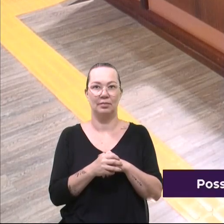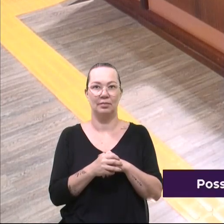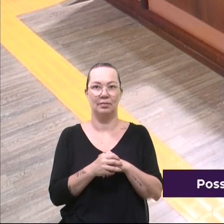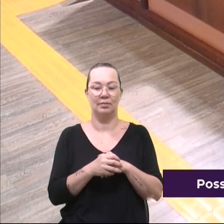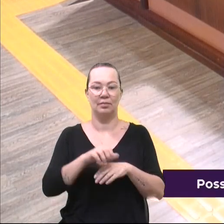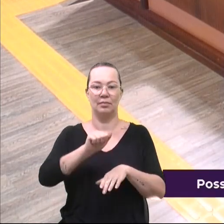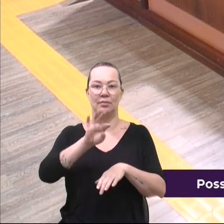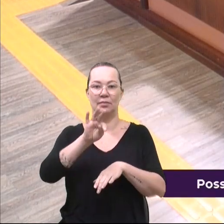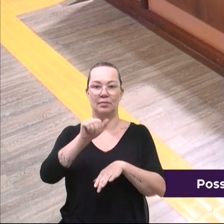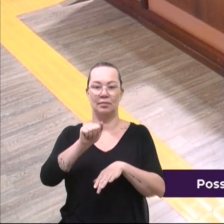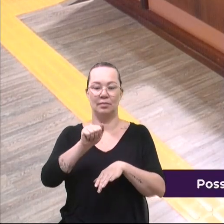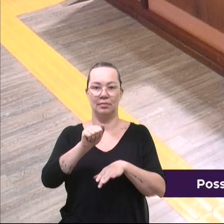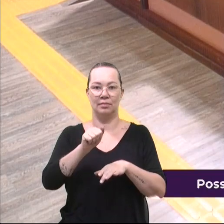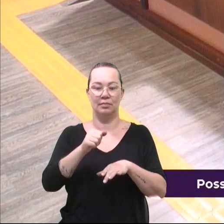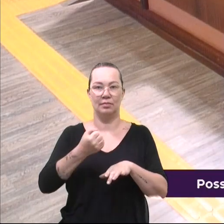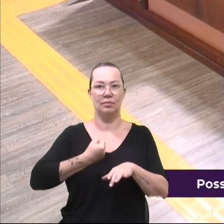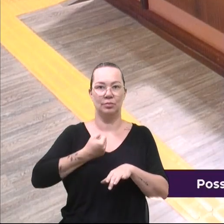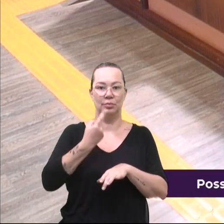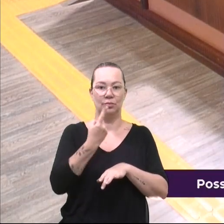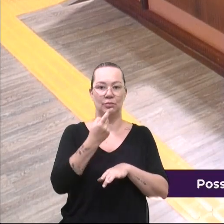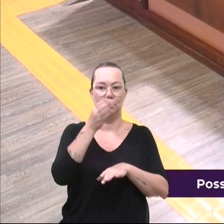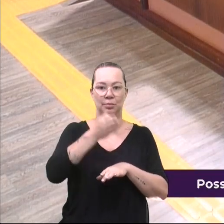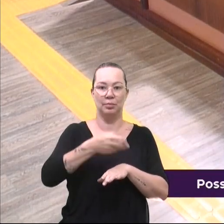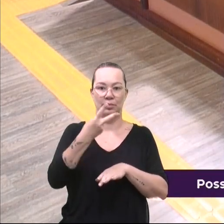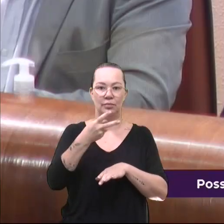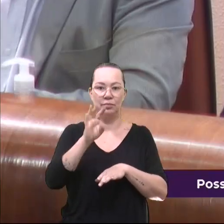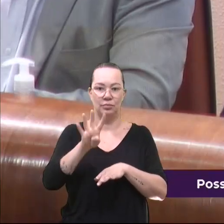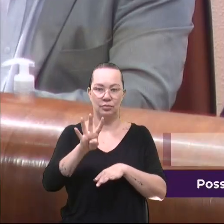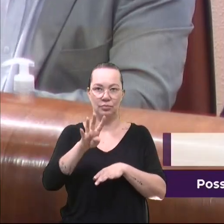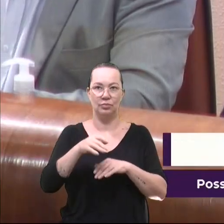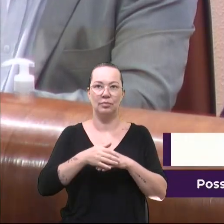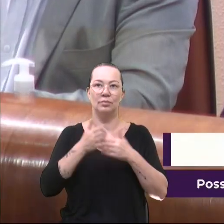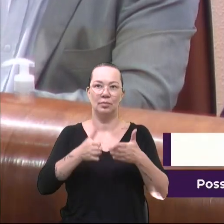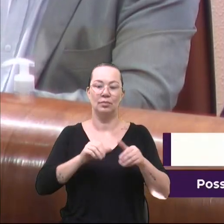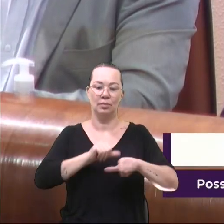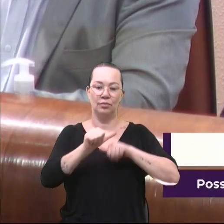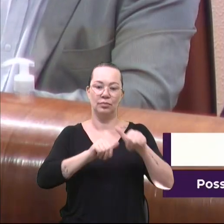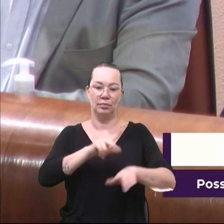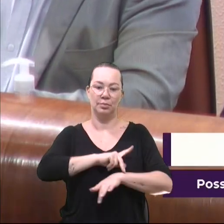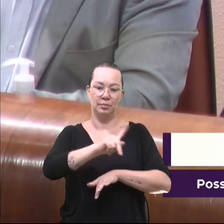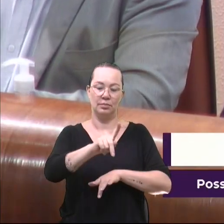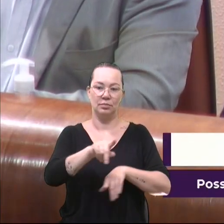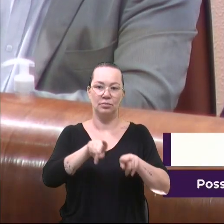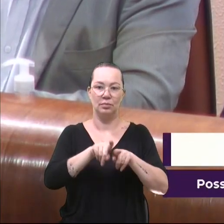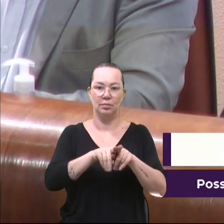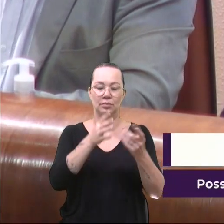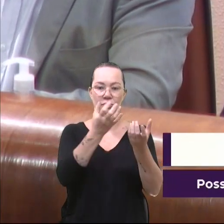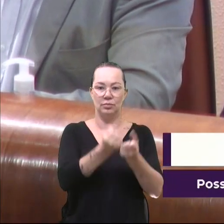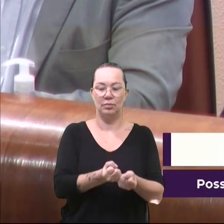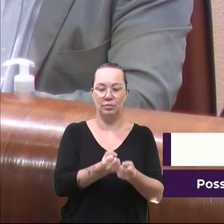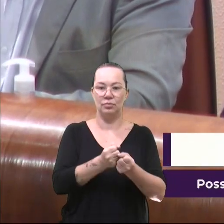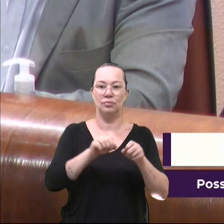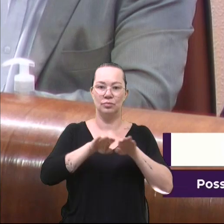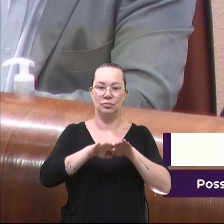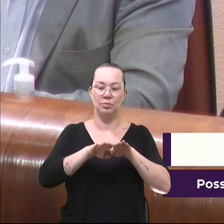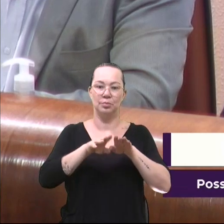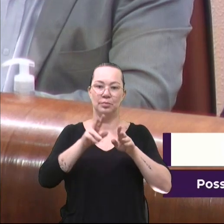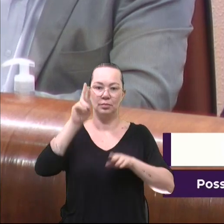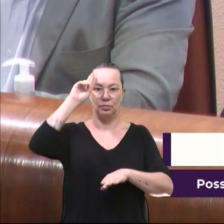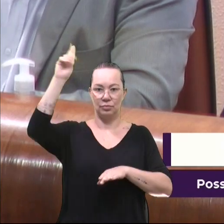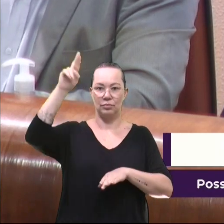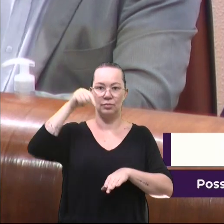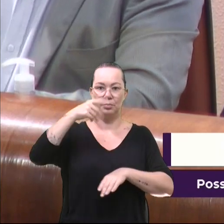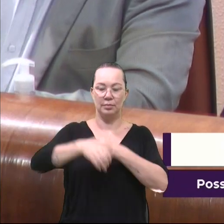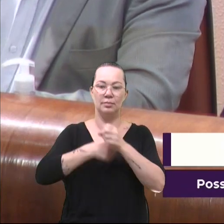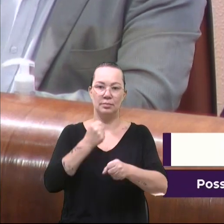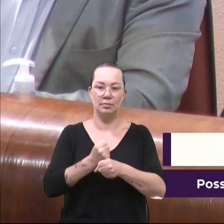Ata número 1/2024. Transmissão do cargo de presidente e posse da mesa diretora para o ano de 2024. Aos